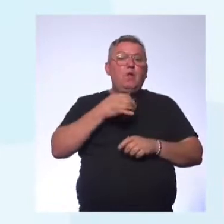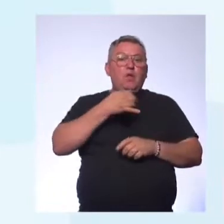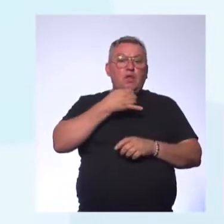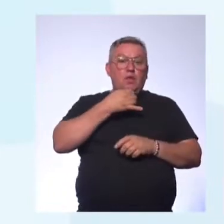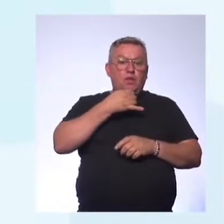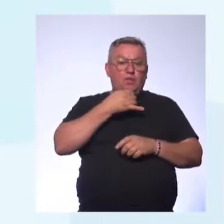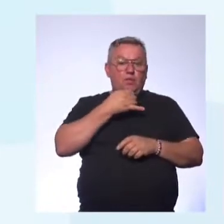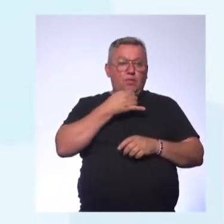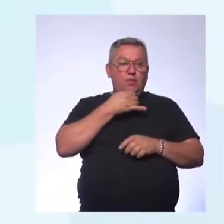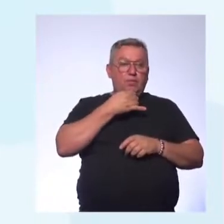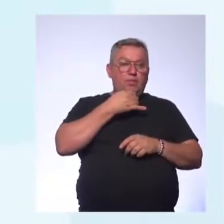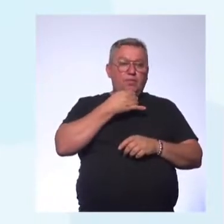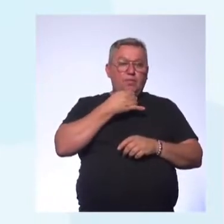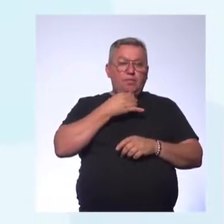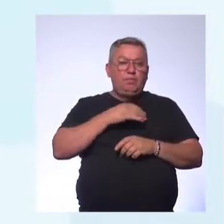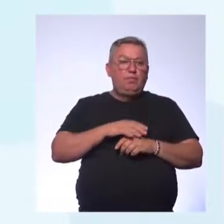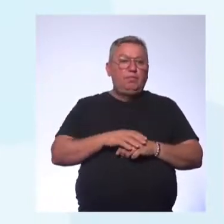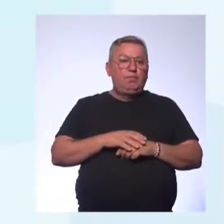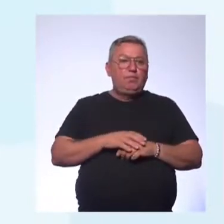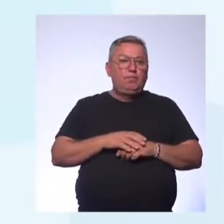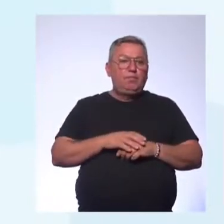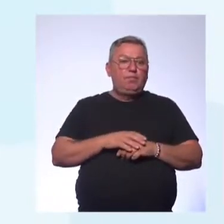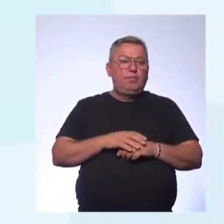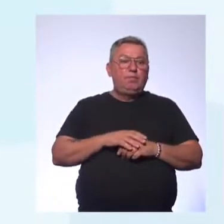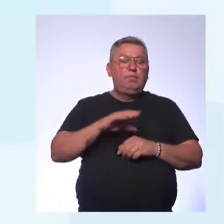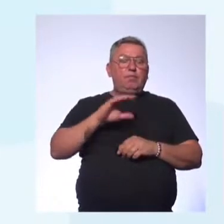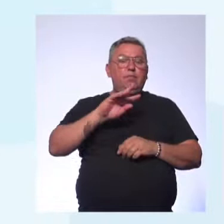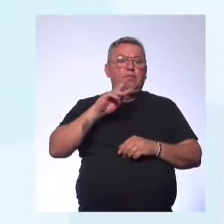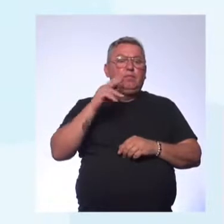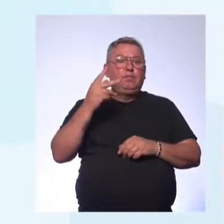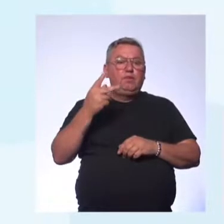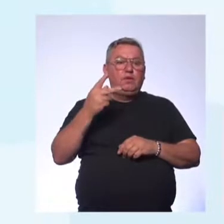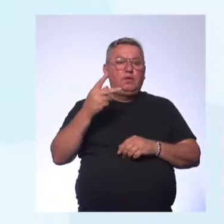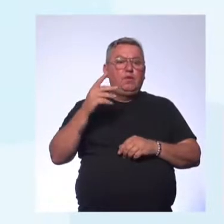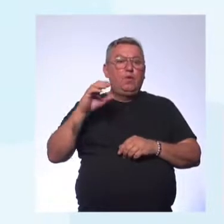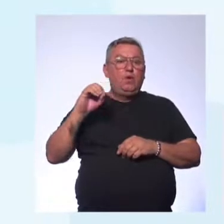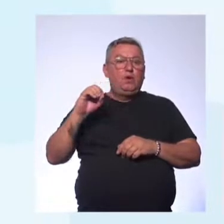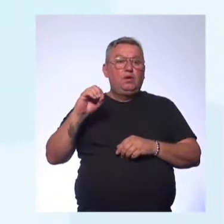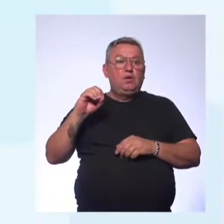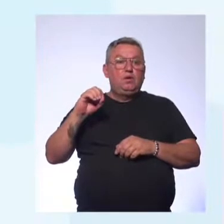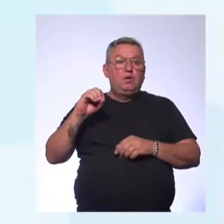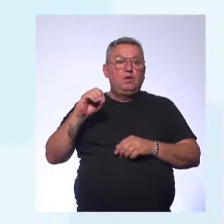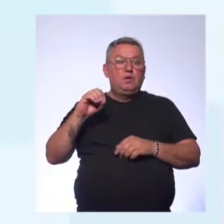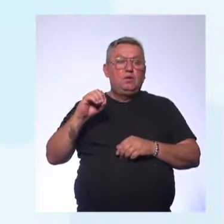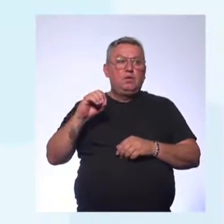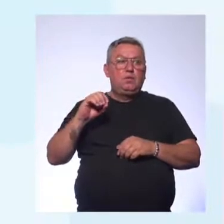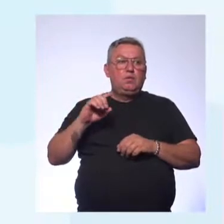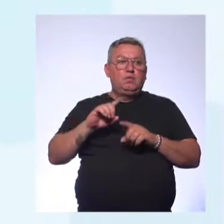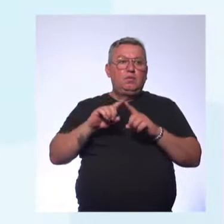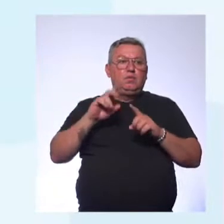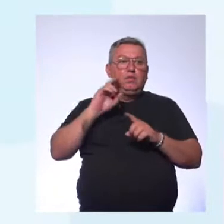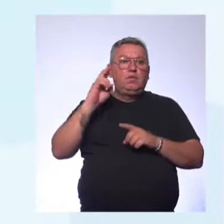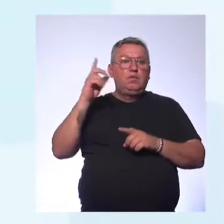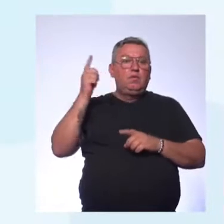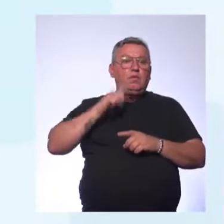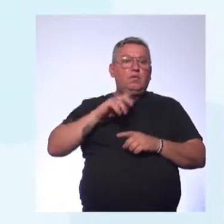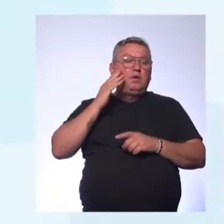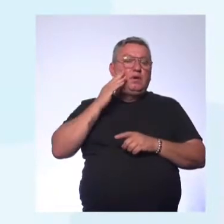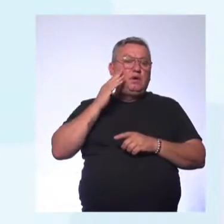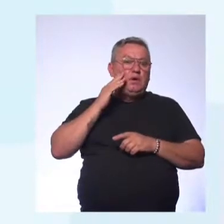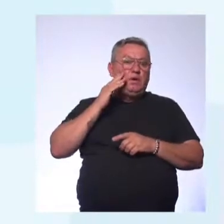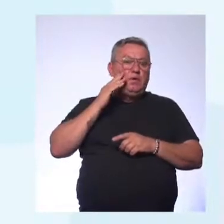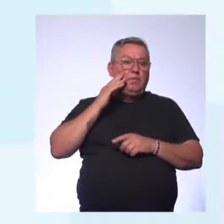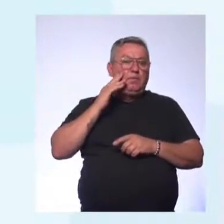exemplo do o hidrogênio com o oxigênio Mas vamos entender aqui